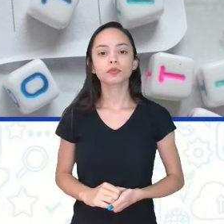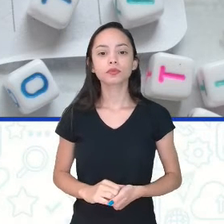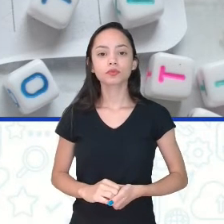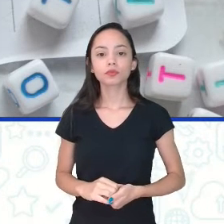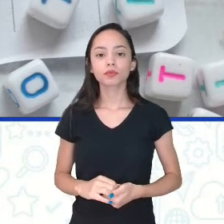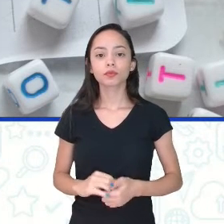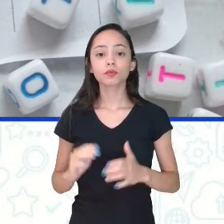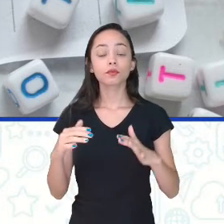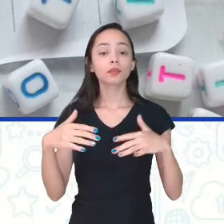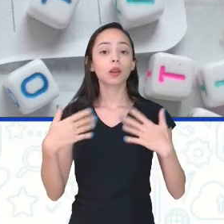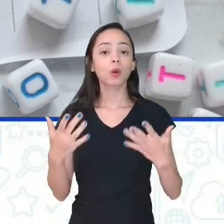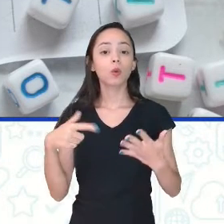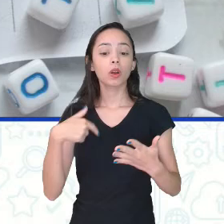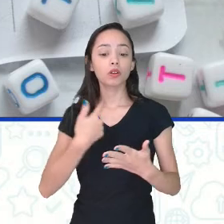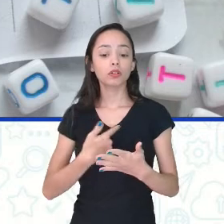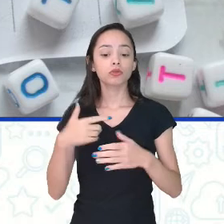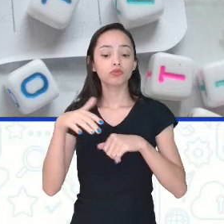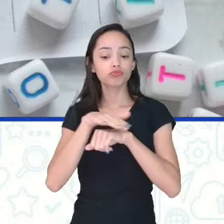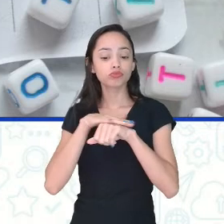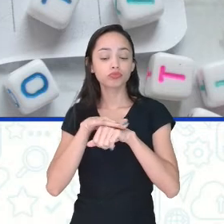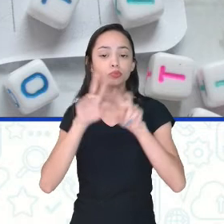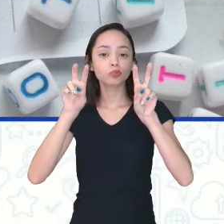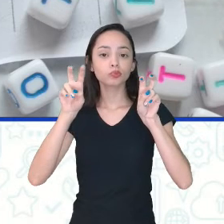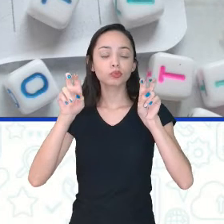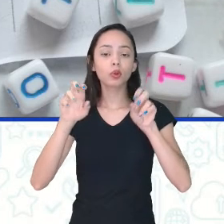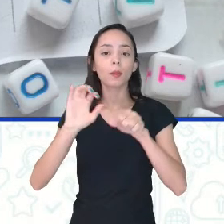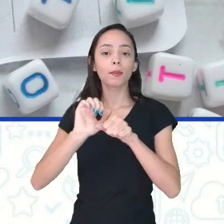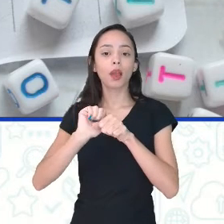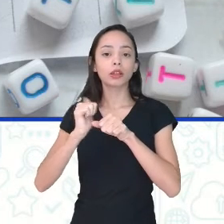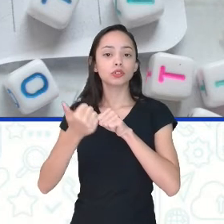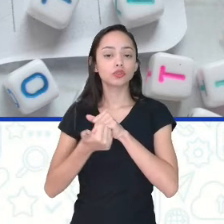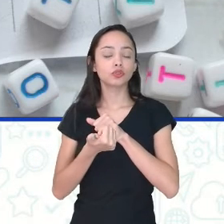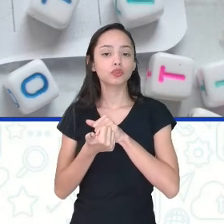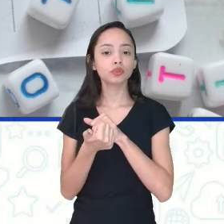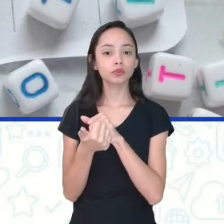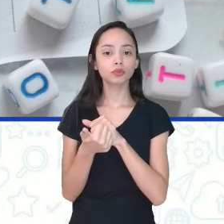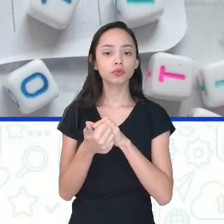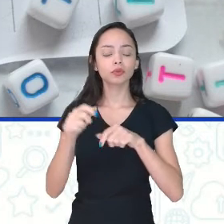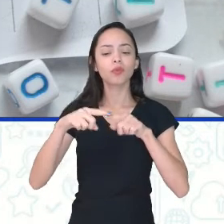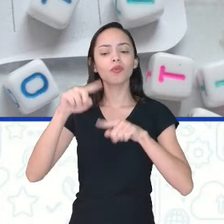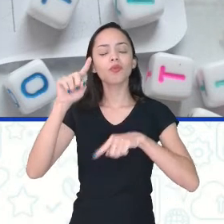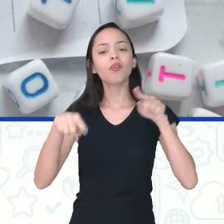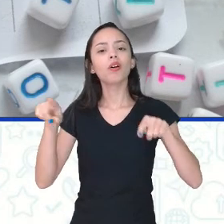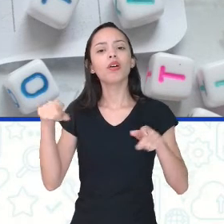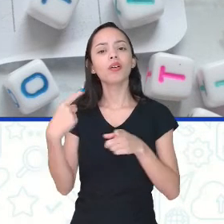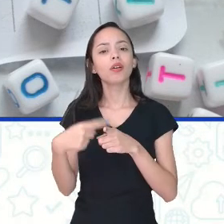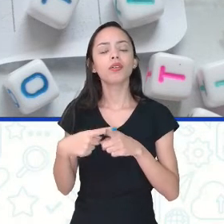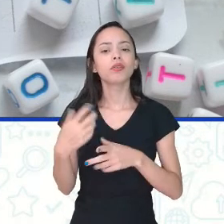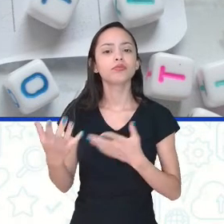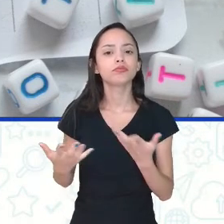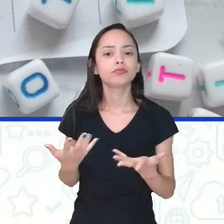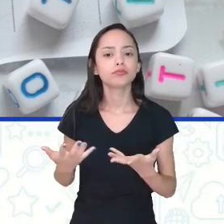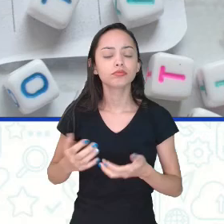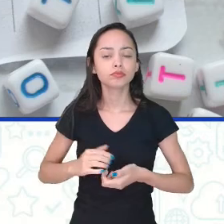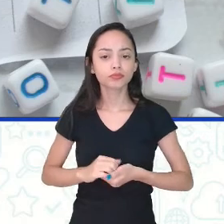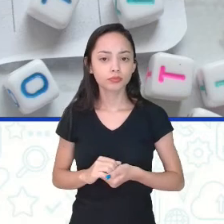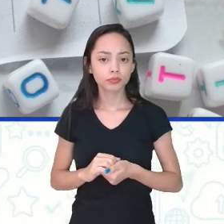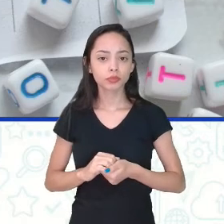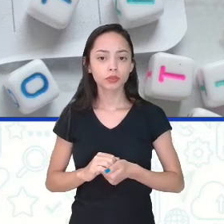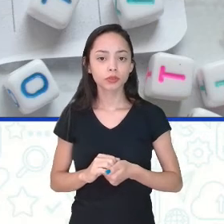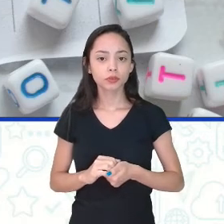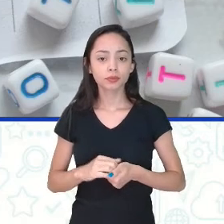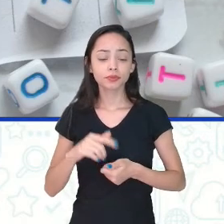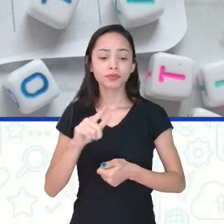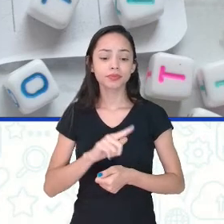E quando a gente fala de adjetivo? E aí, o substantivo varia por quê, minha gente? Porque a gente tem os substantivos que